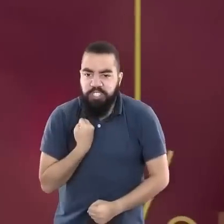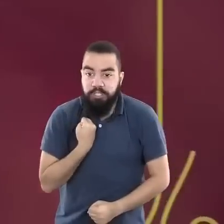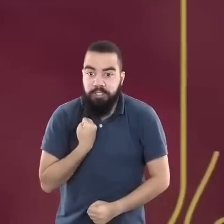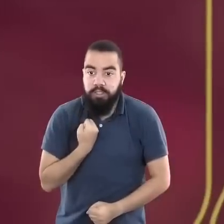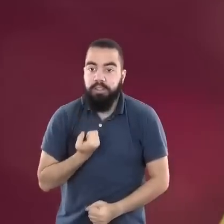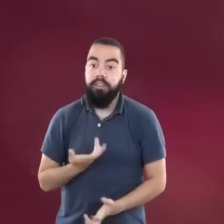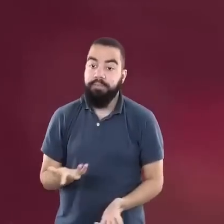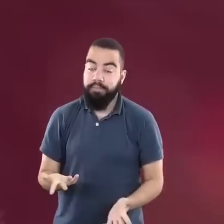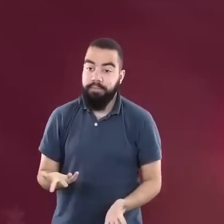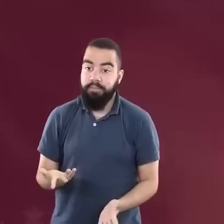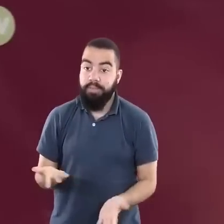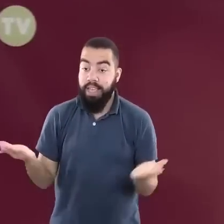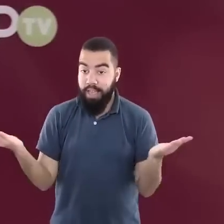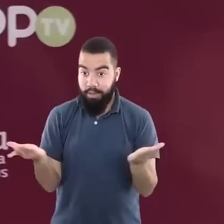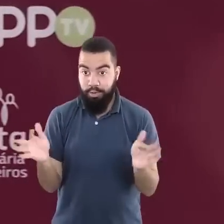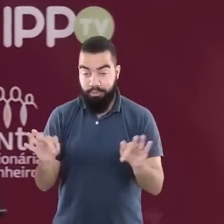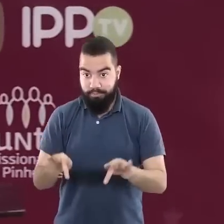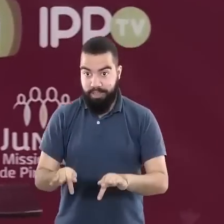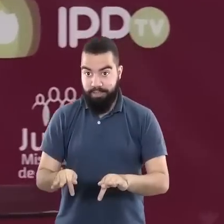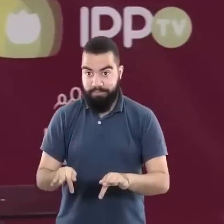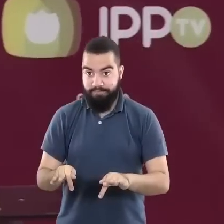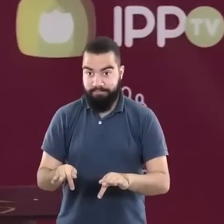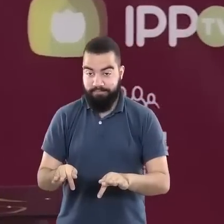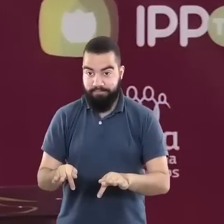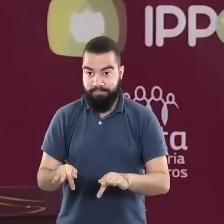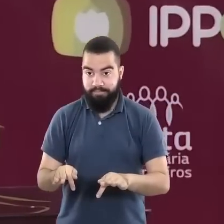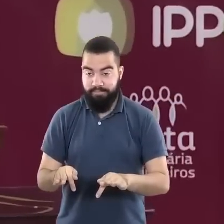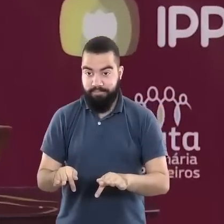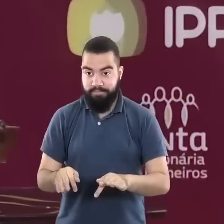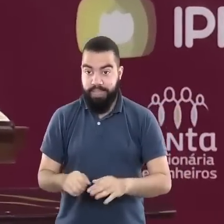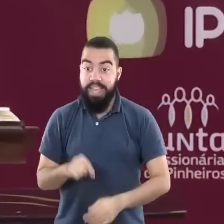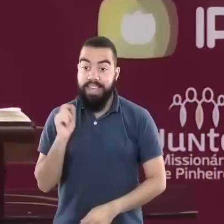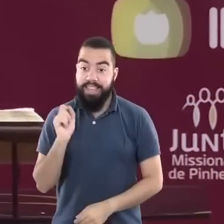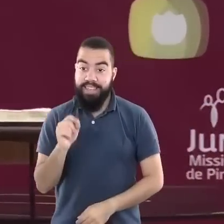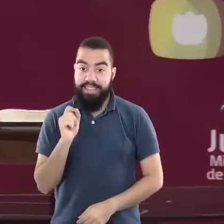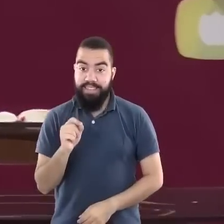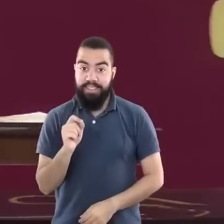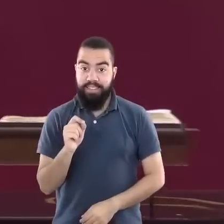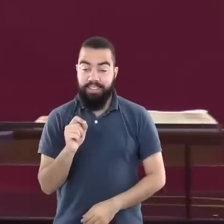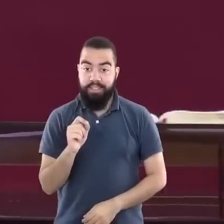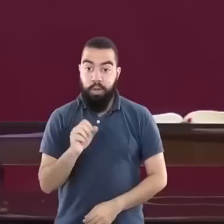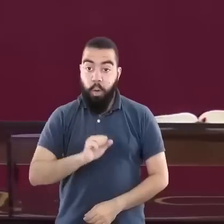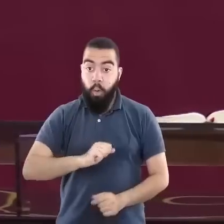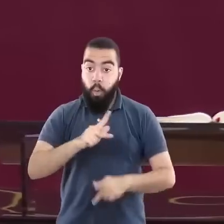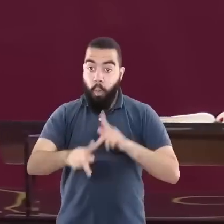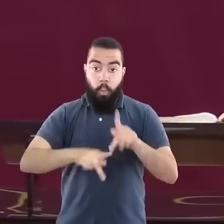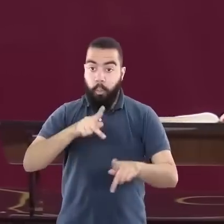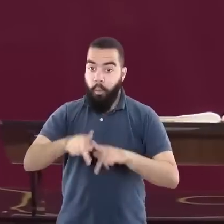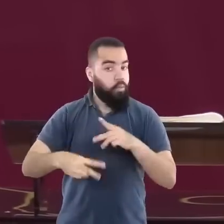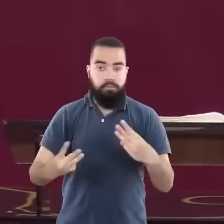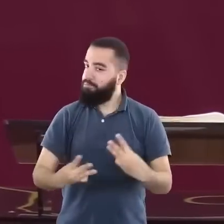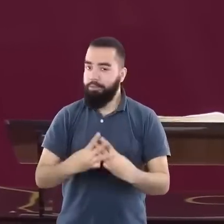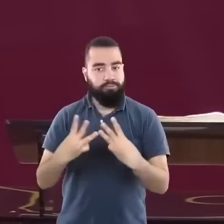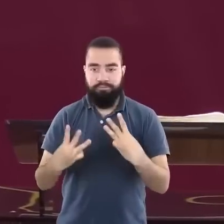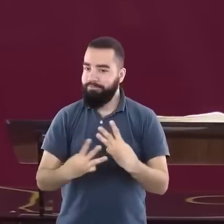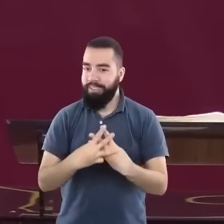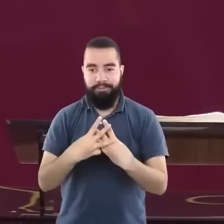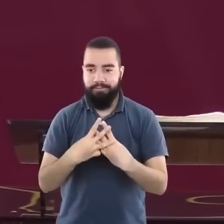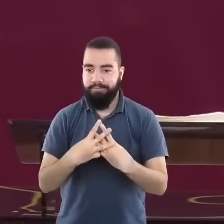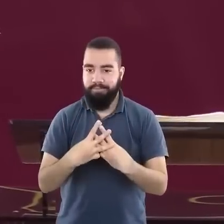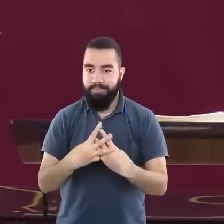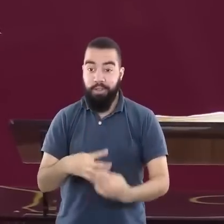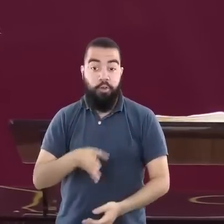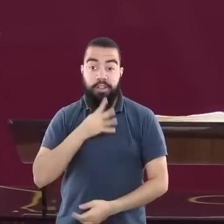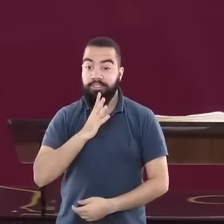mas concluo e termina aqui dizendo o seguinte são gentios são os que não tem tanto conhecimento